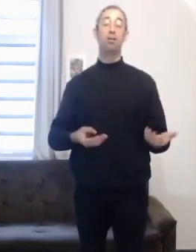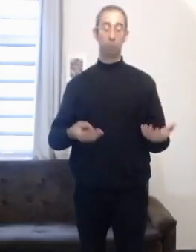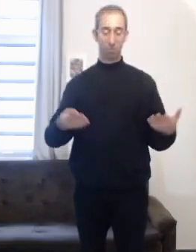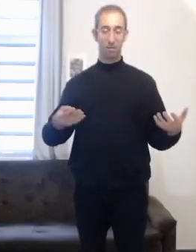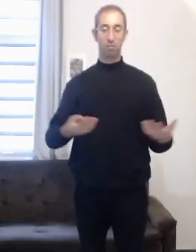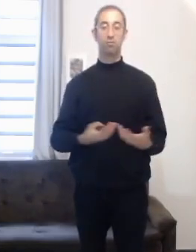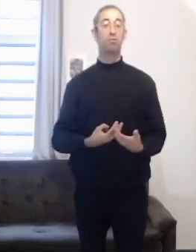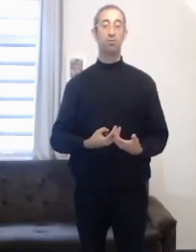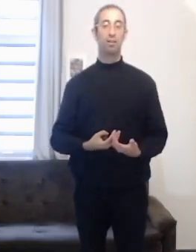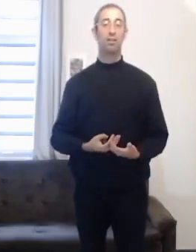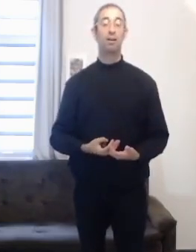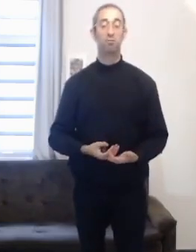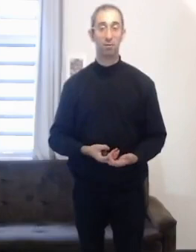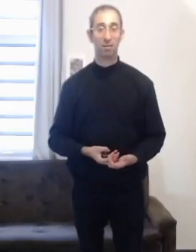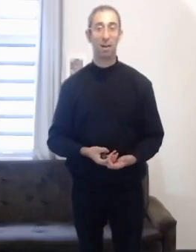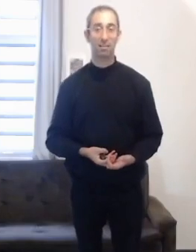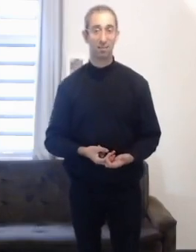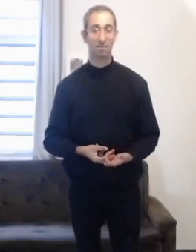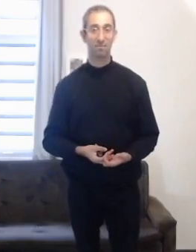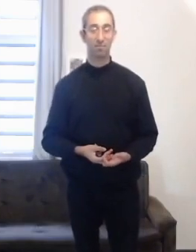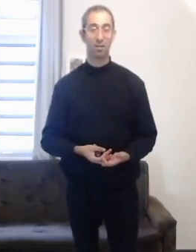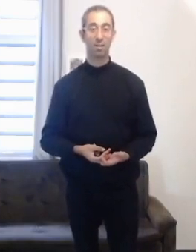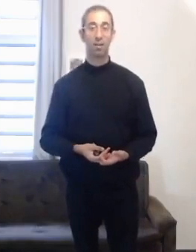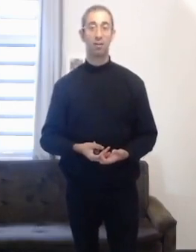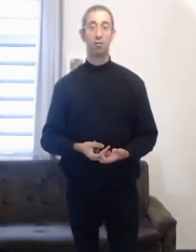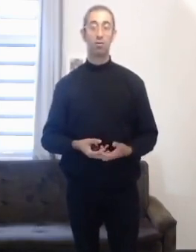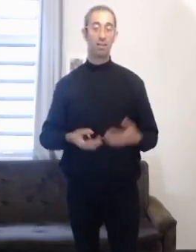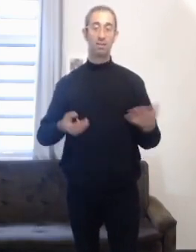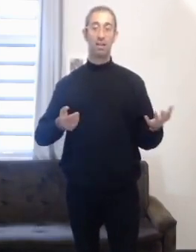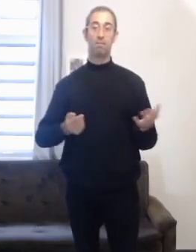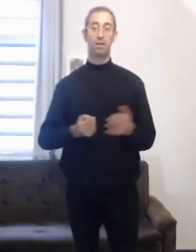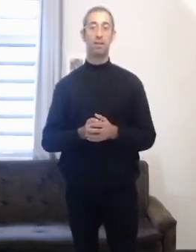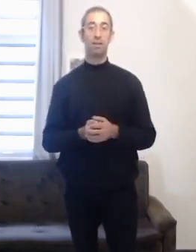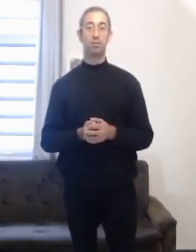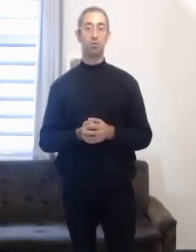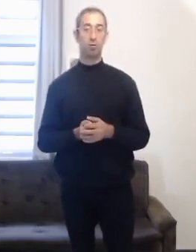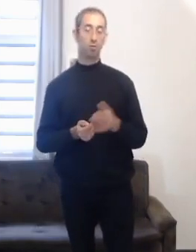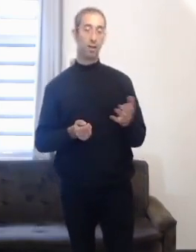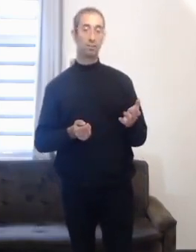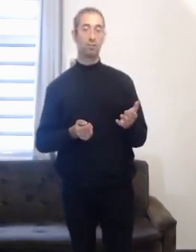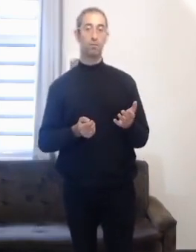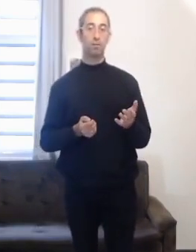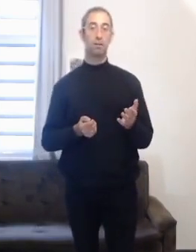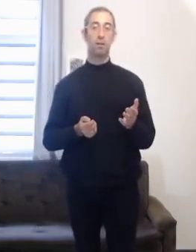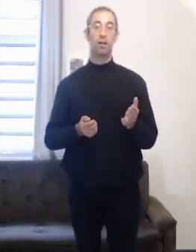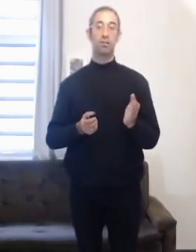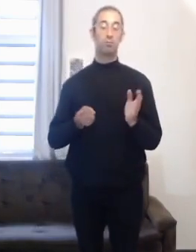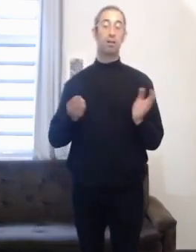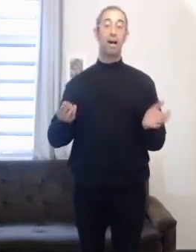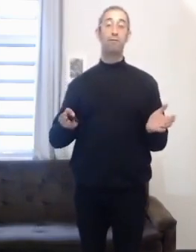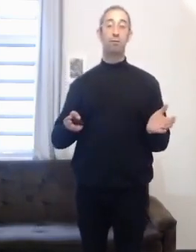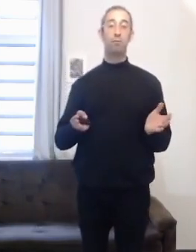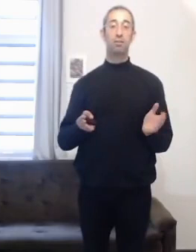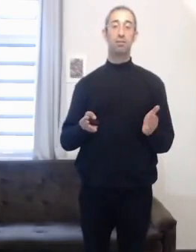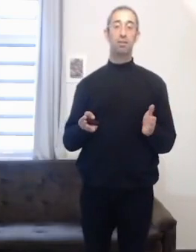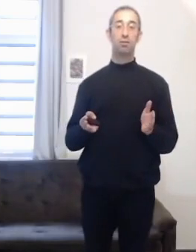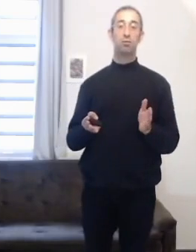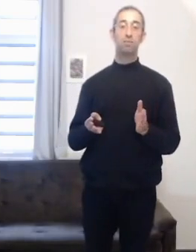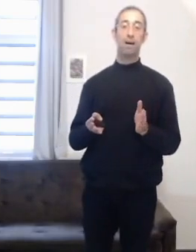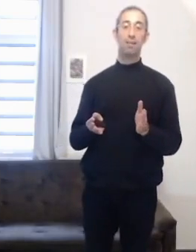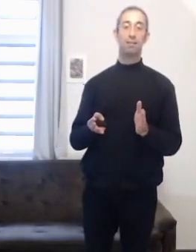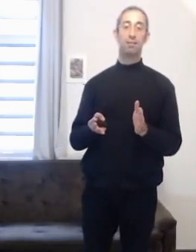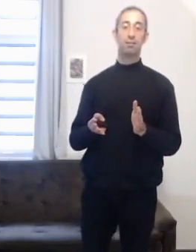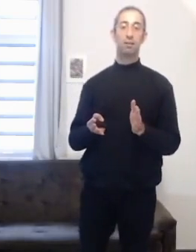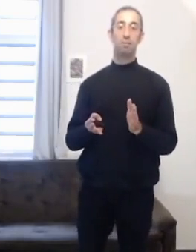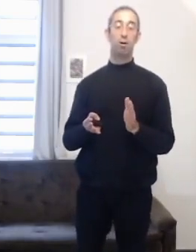verdade não estão, os processos não estão conectados atrás, né? Então, outro exemplo aqui, né, de correlação espúria. Tem um gráfico que mostra assim, que